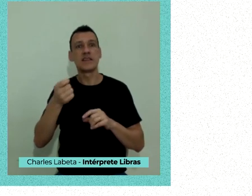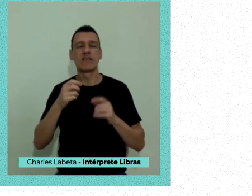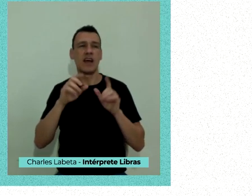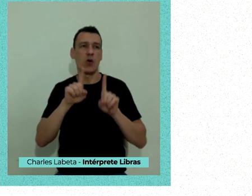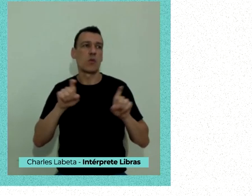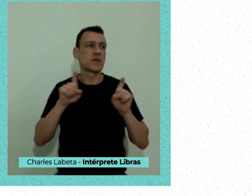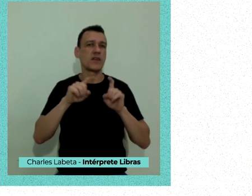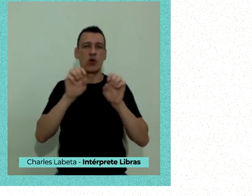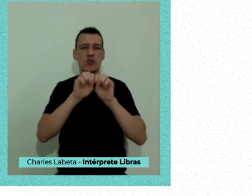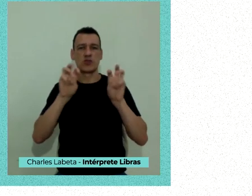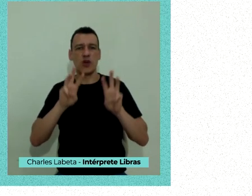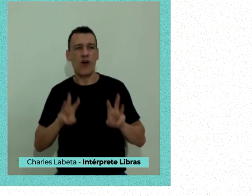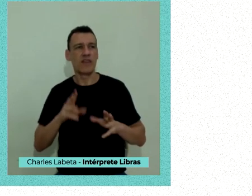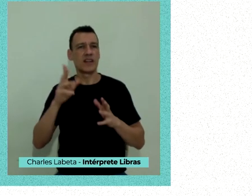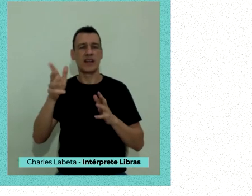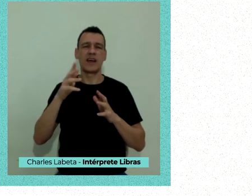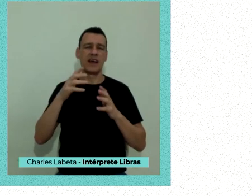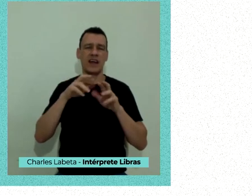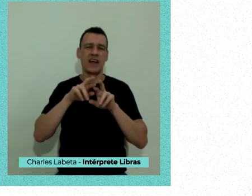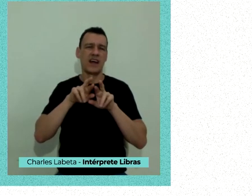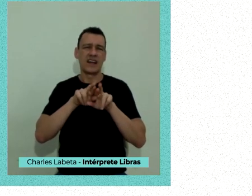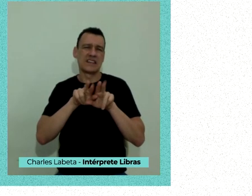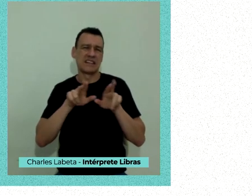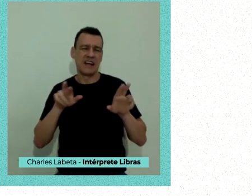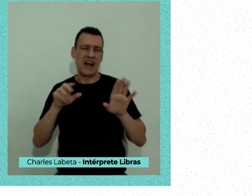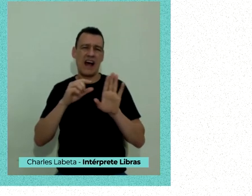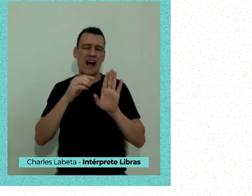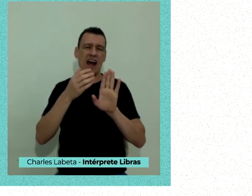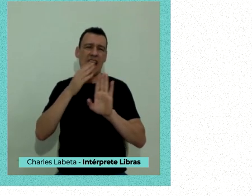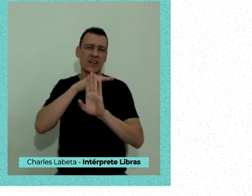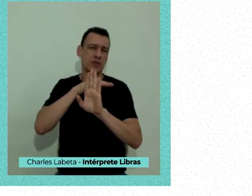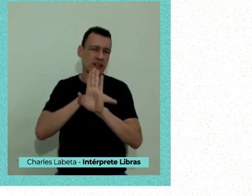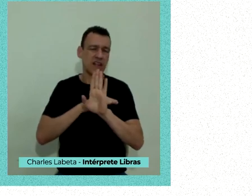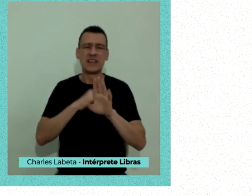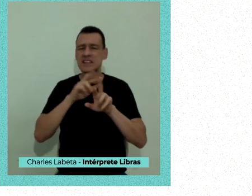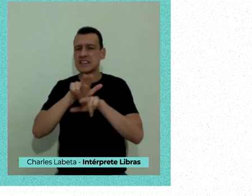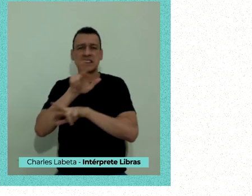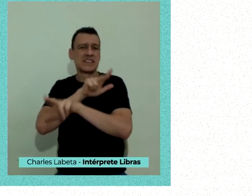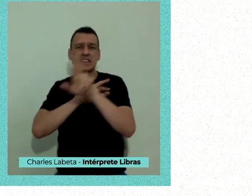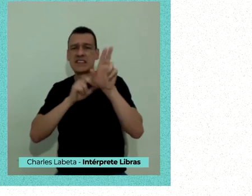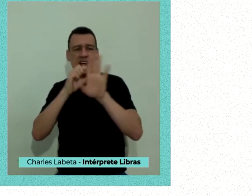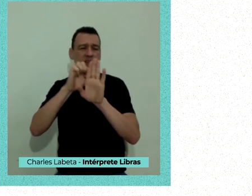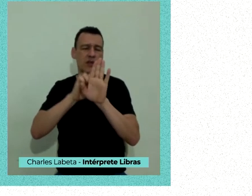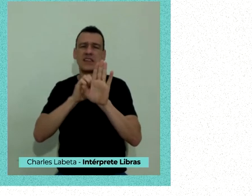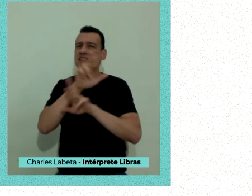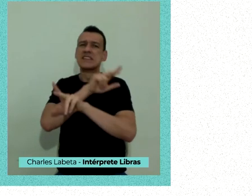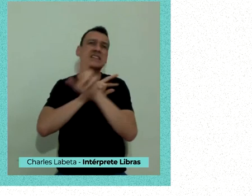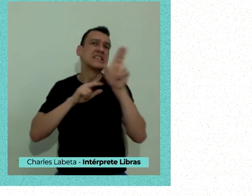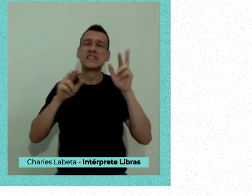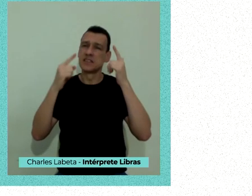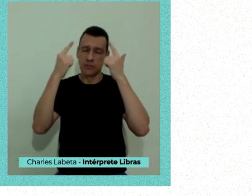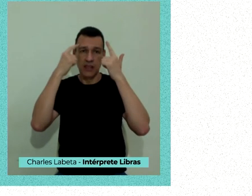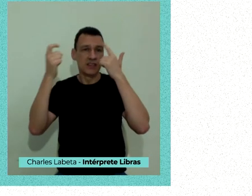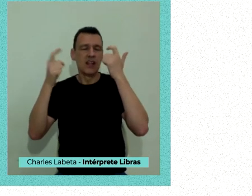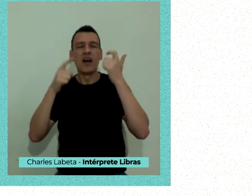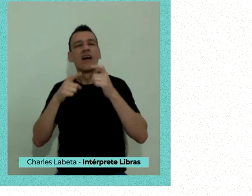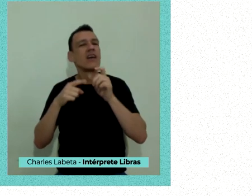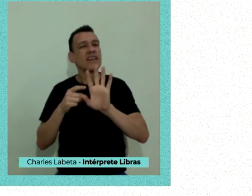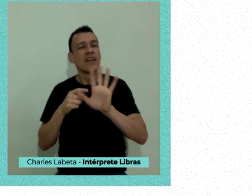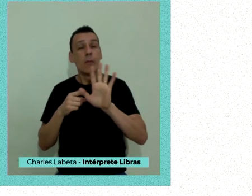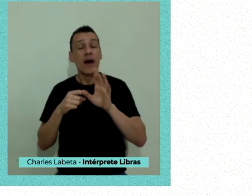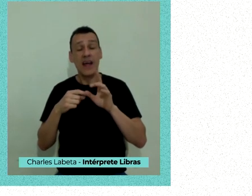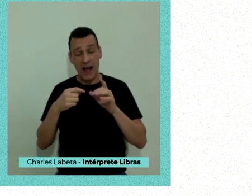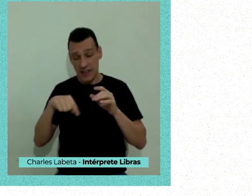com o hardware, com a última novidade nas comunicações, etc. Quando a gente está pensando, por exemplo, no termo da